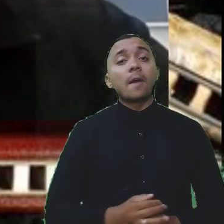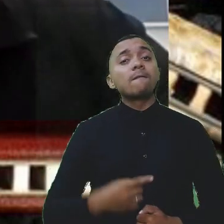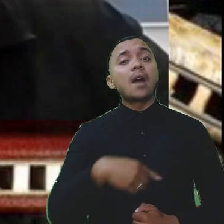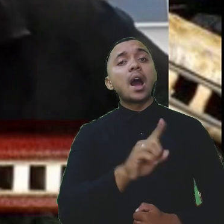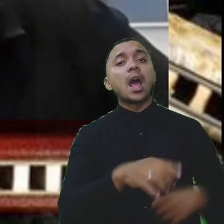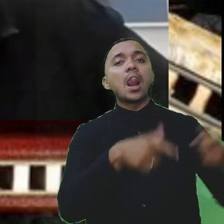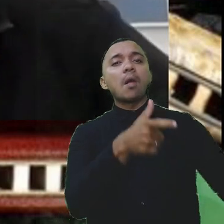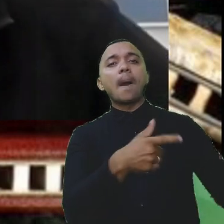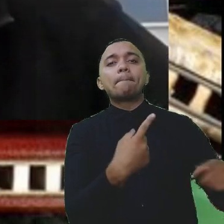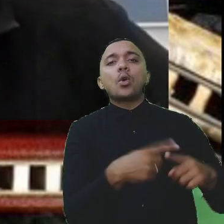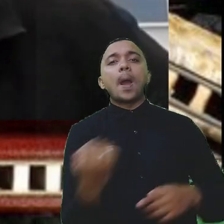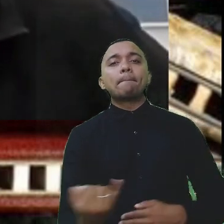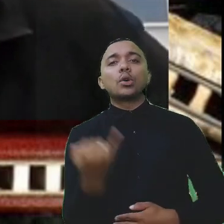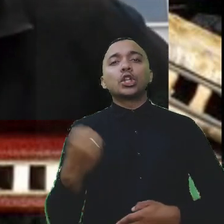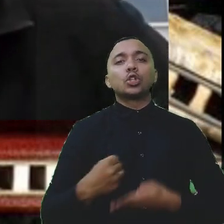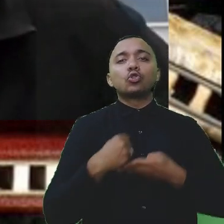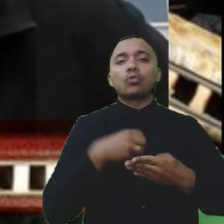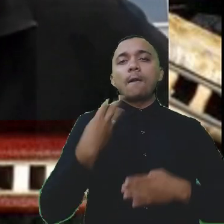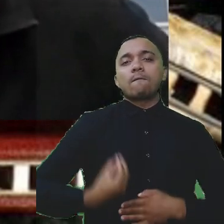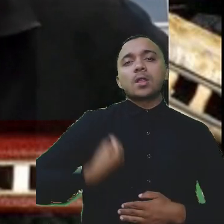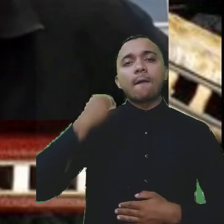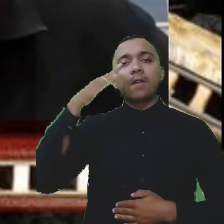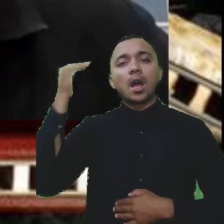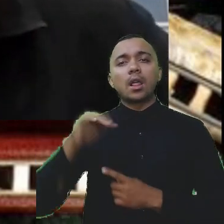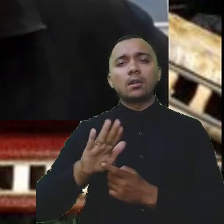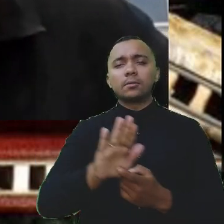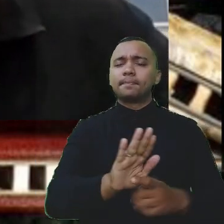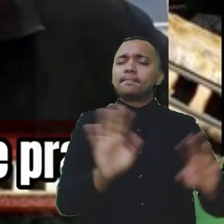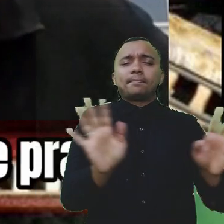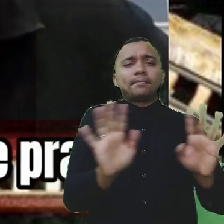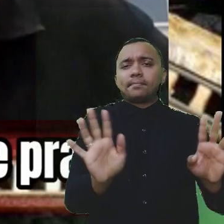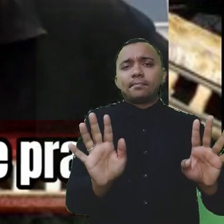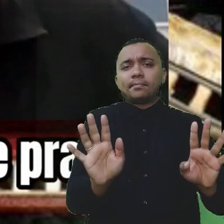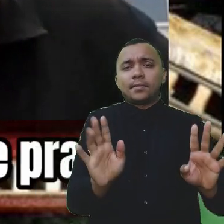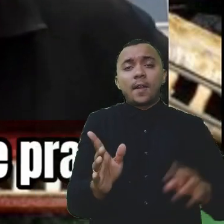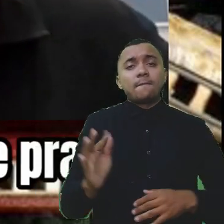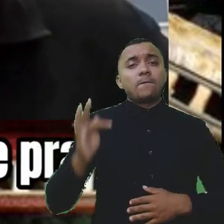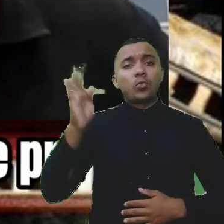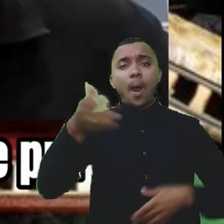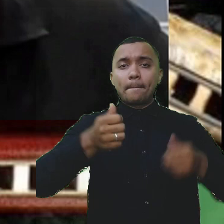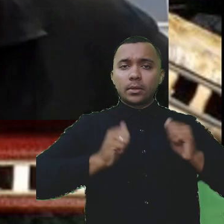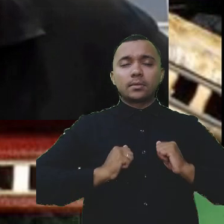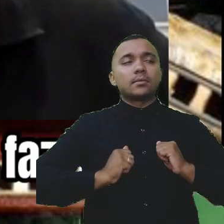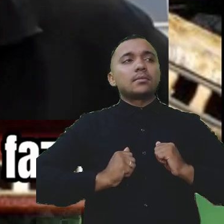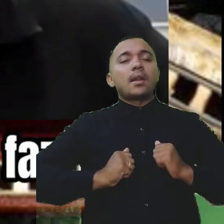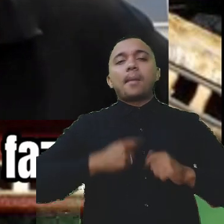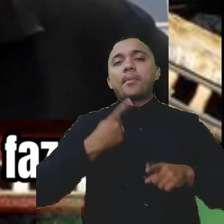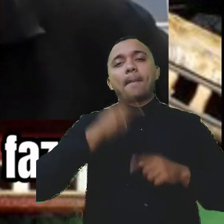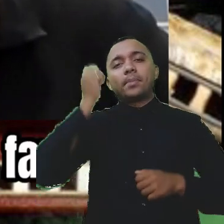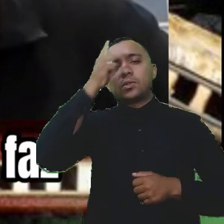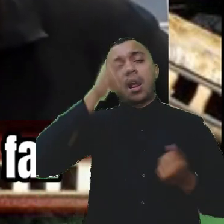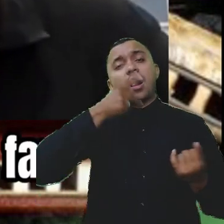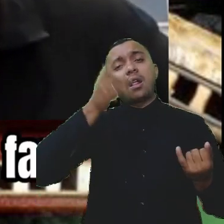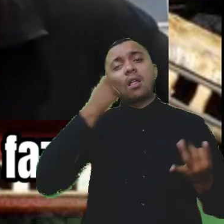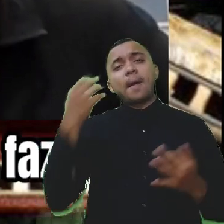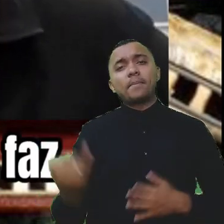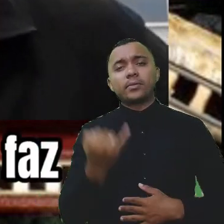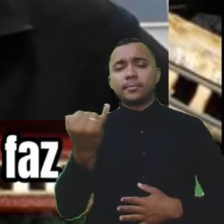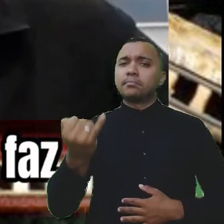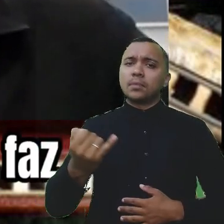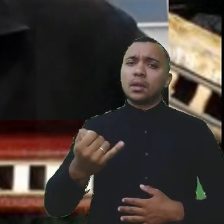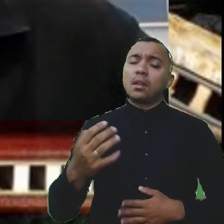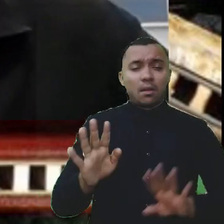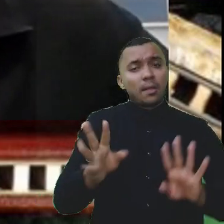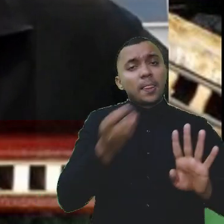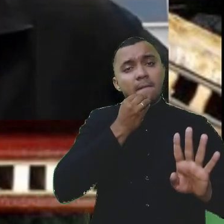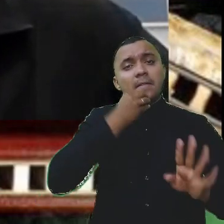que é importante para sua carreira. Não. A gente vai ficar aposentar com as pessoas dizendo que é importante para sua carreira. Não, a gente não tem que pagar pelo que a gente